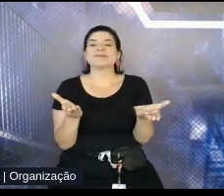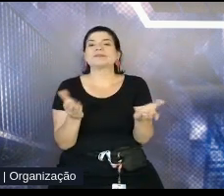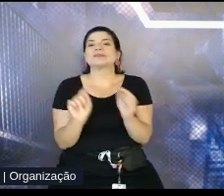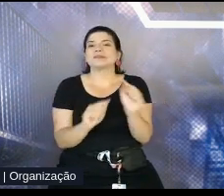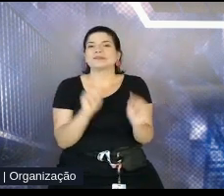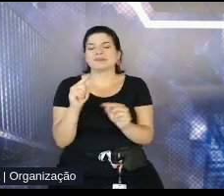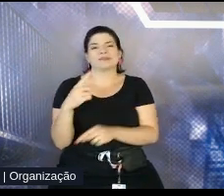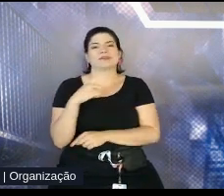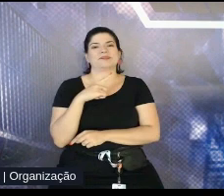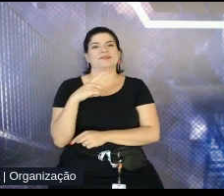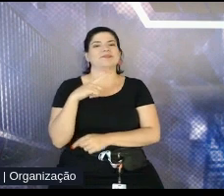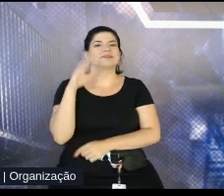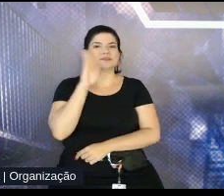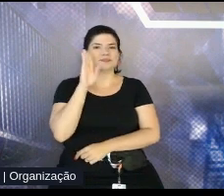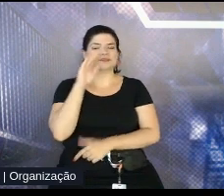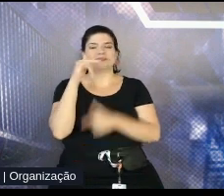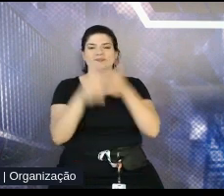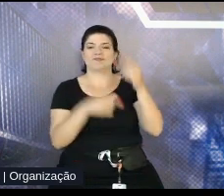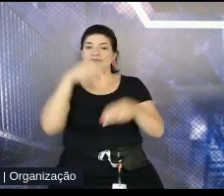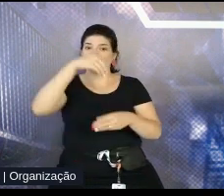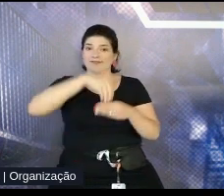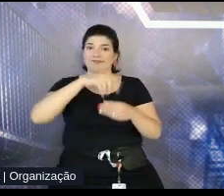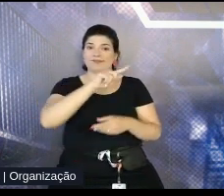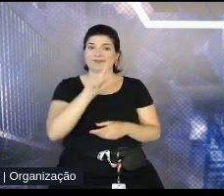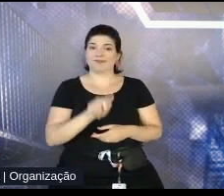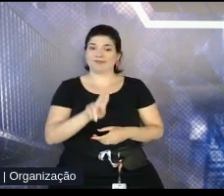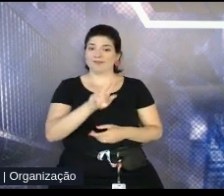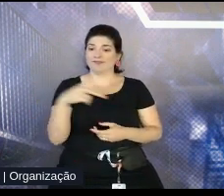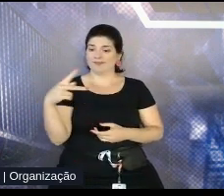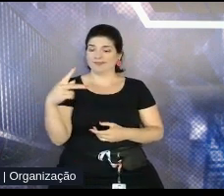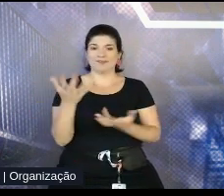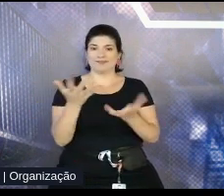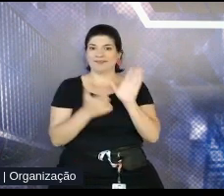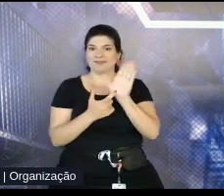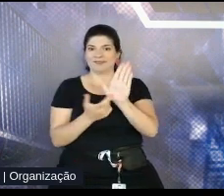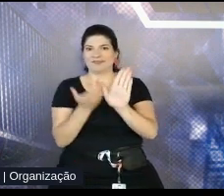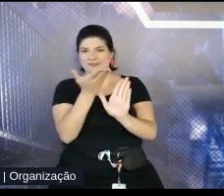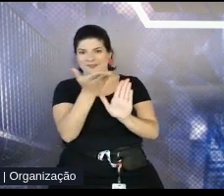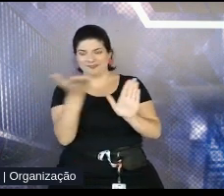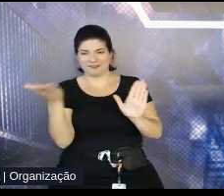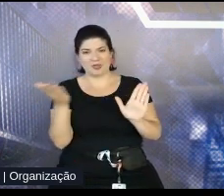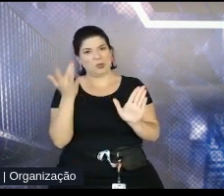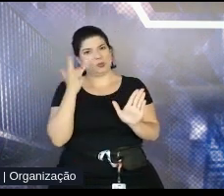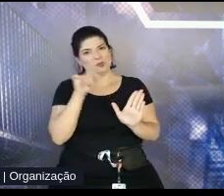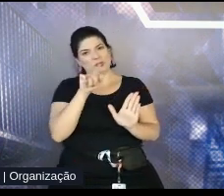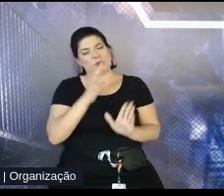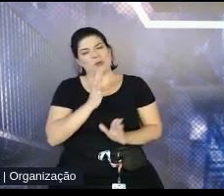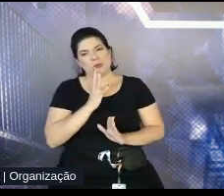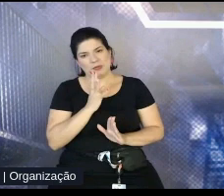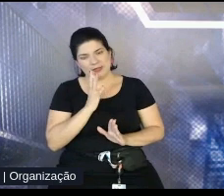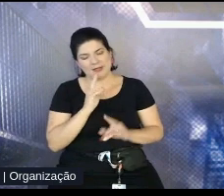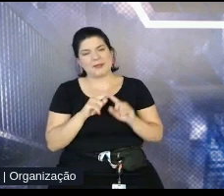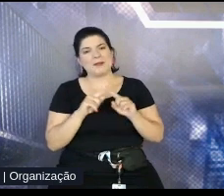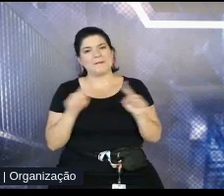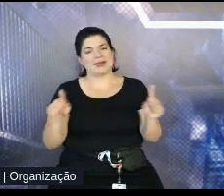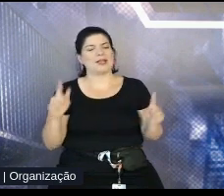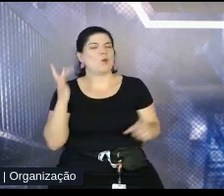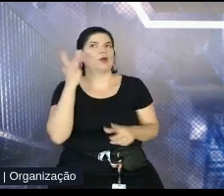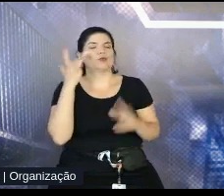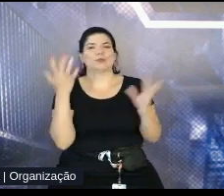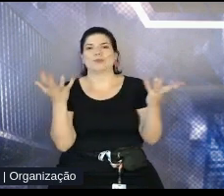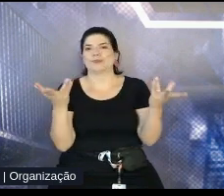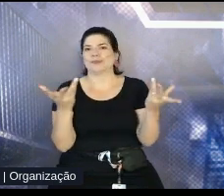legais que a gente vem trabalhando dentro da ZUP, queria trazer aí para vocês, não sei se todo mundo conhece, né, mas enfim, acho incrível aí